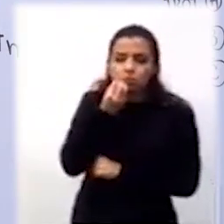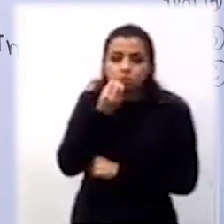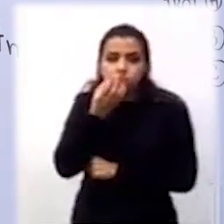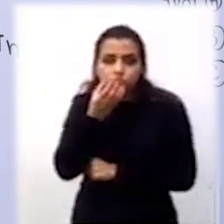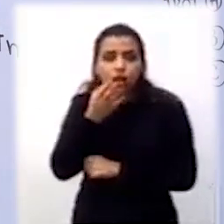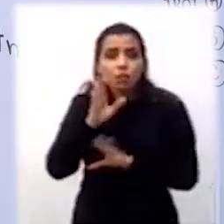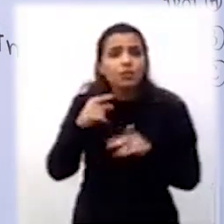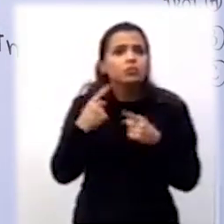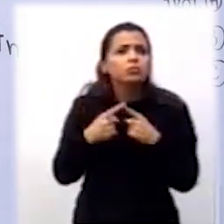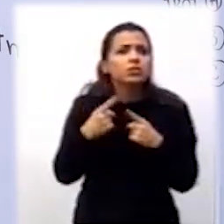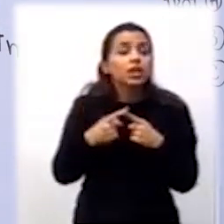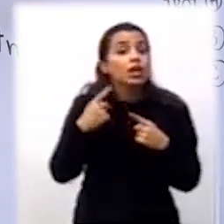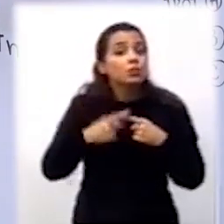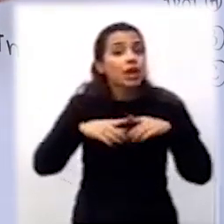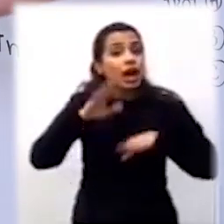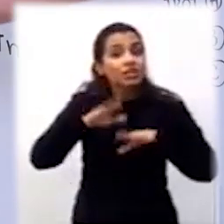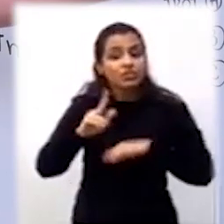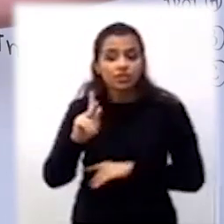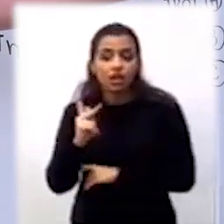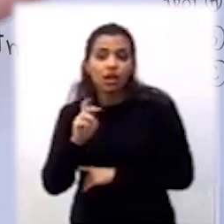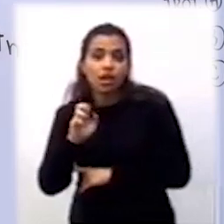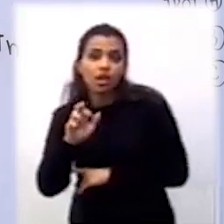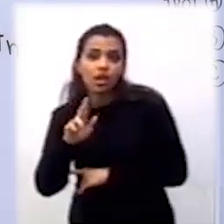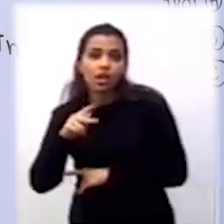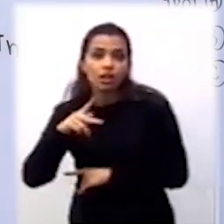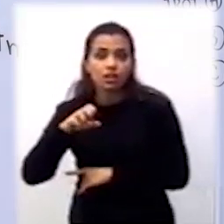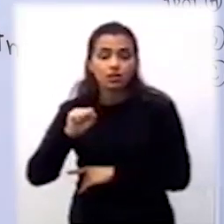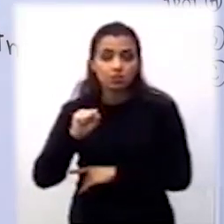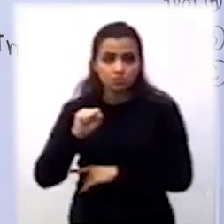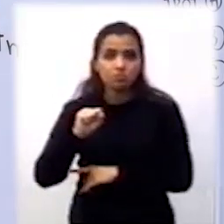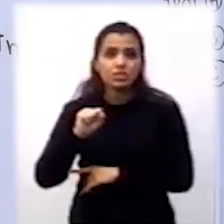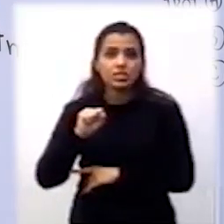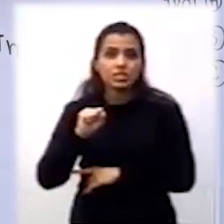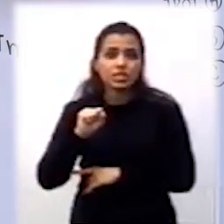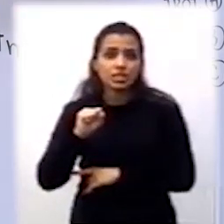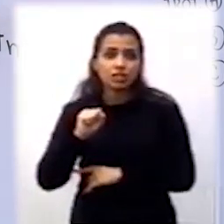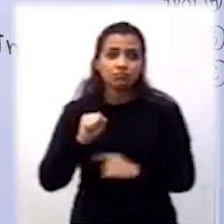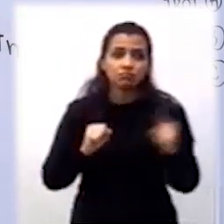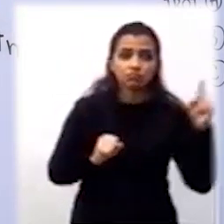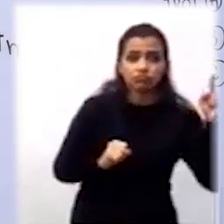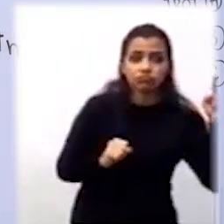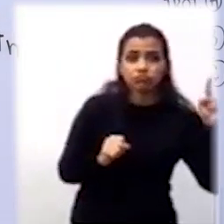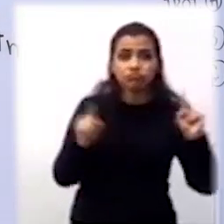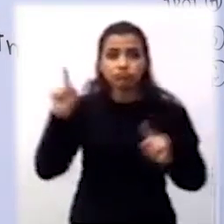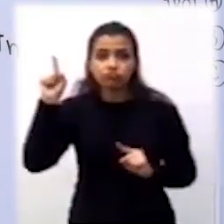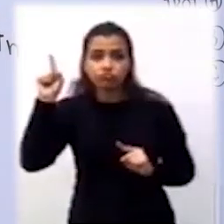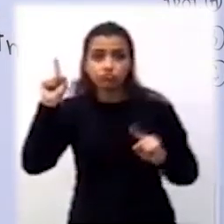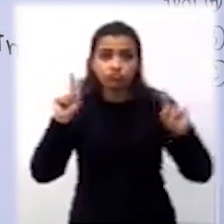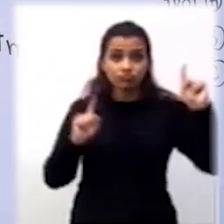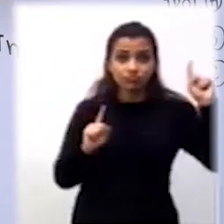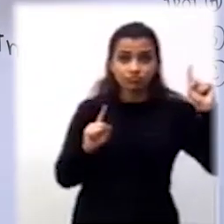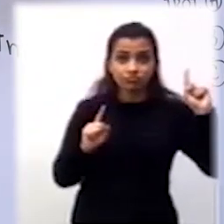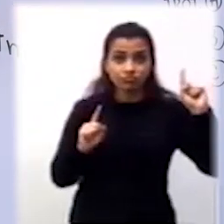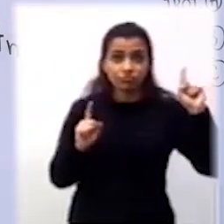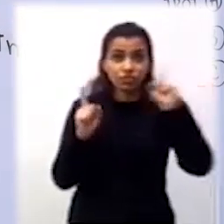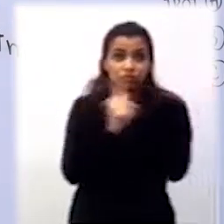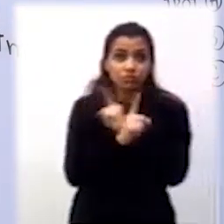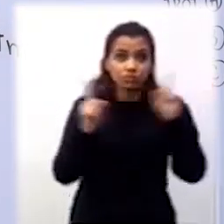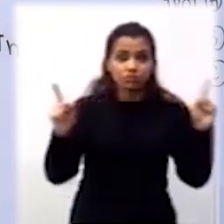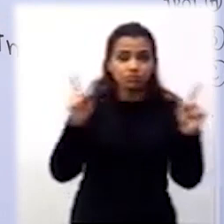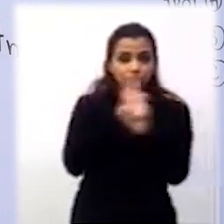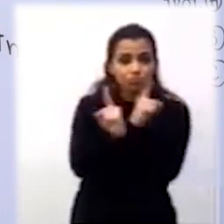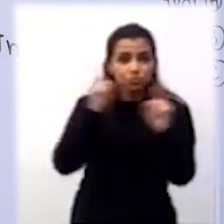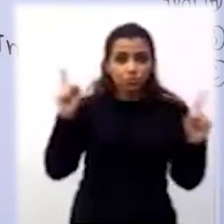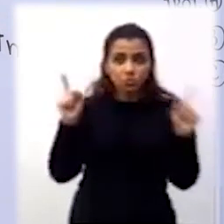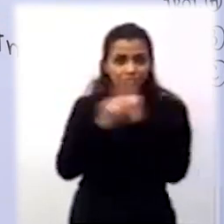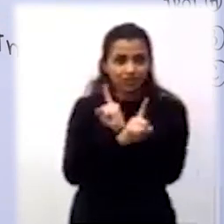acontece? Porque tem momentos da herpes que ela está no ciclo lítico, às vezes ela está no ciclo lisogênico. Ciclo lítico, quando sai do lisogênico para o lítico, a gente chama isso